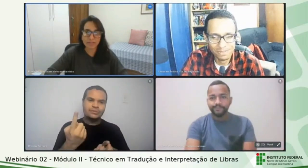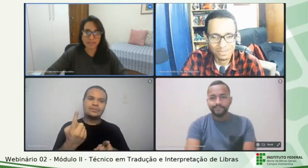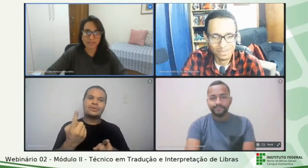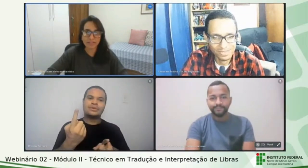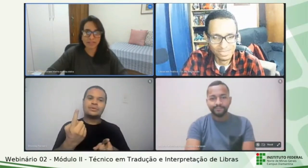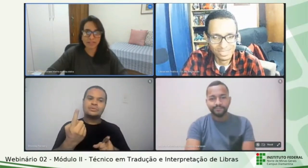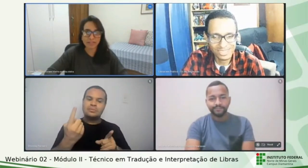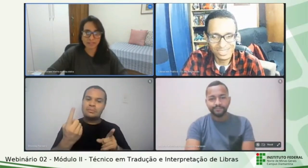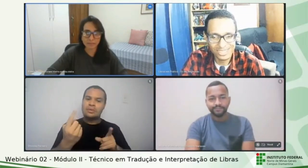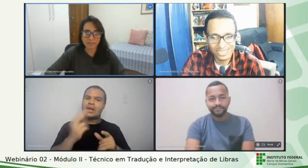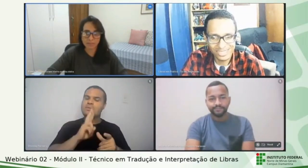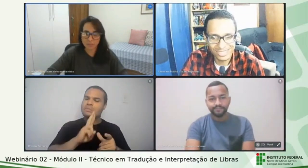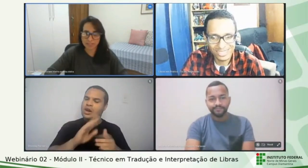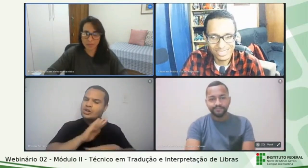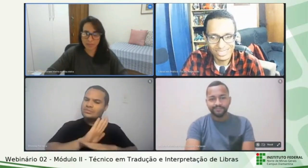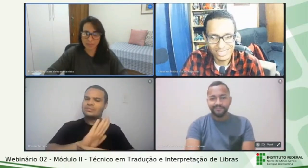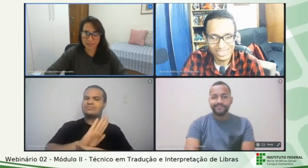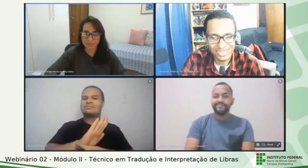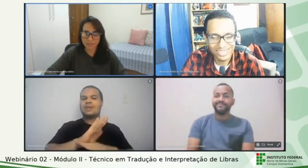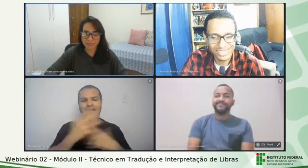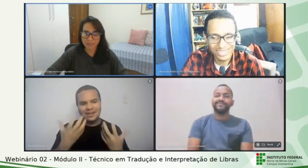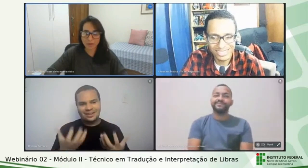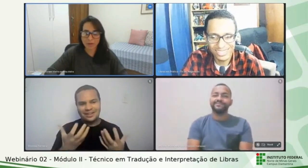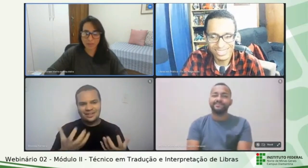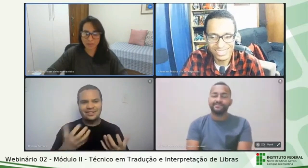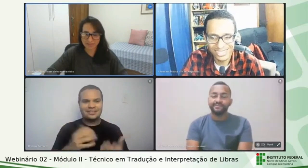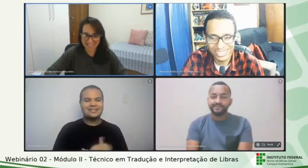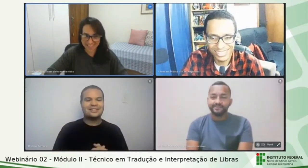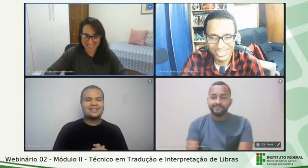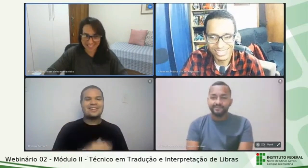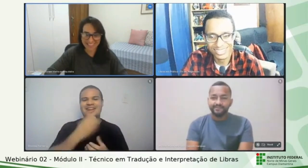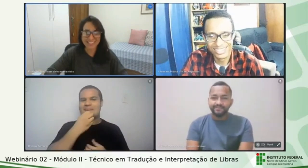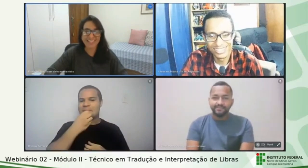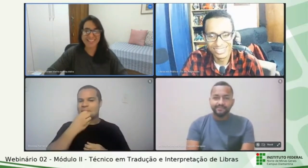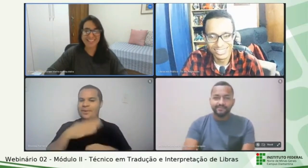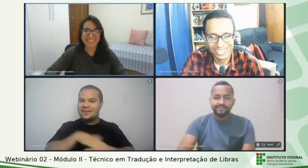Qualquer coisa, estamos à disposição mesmo. Boa noite para